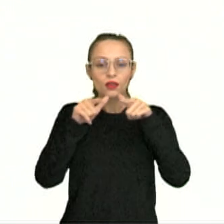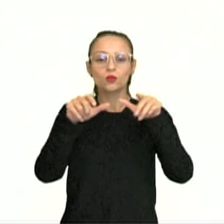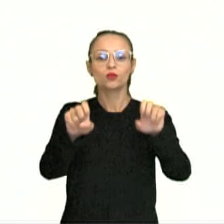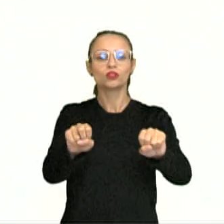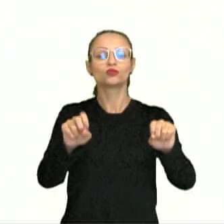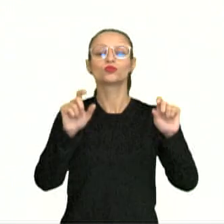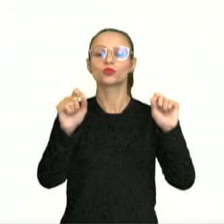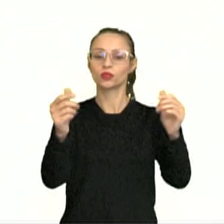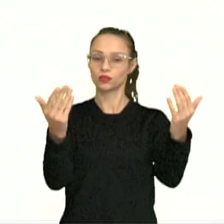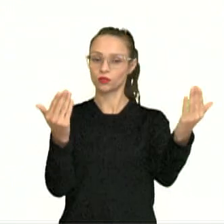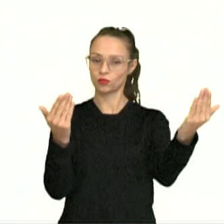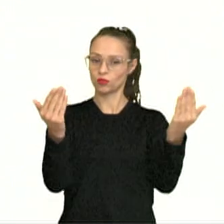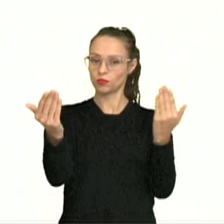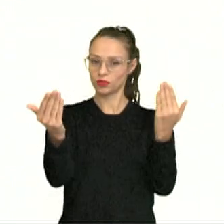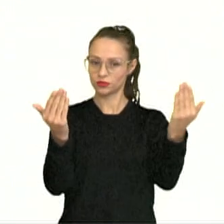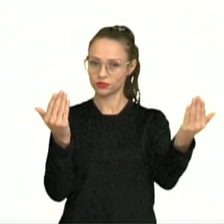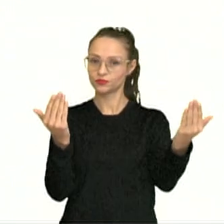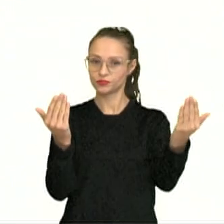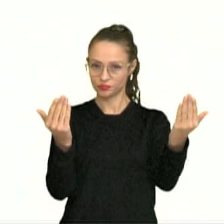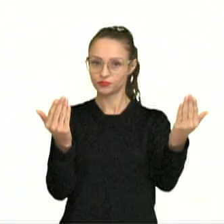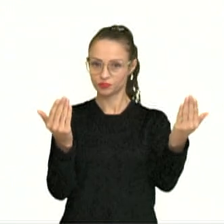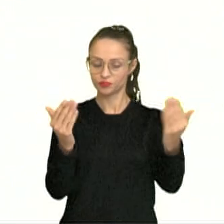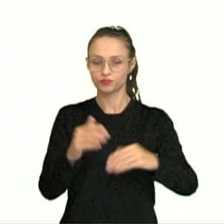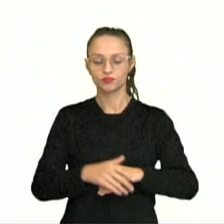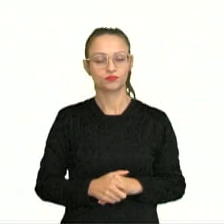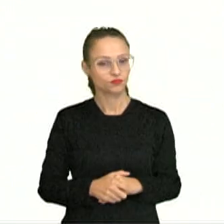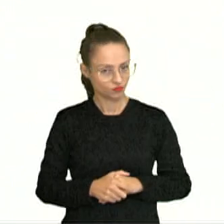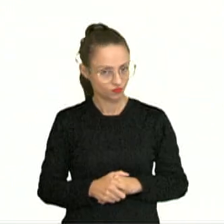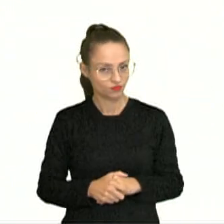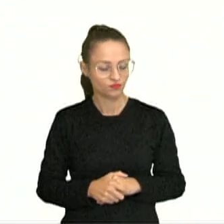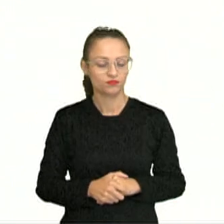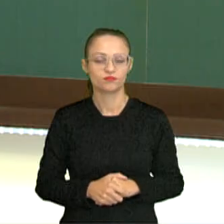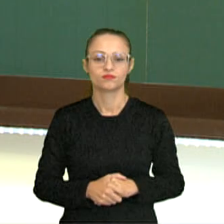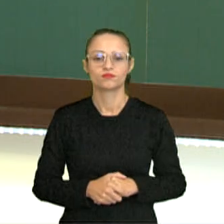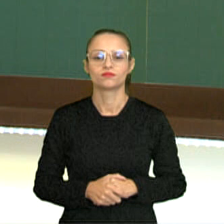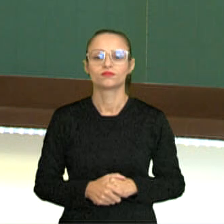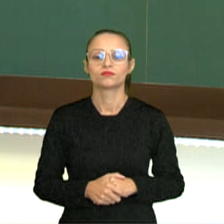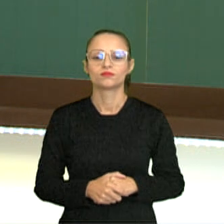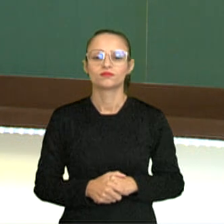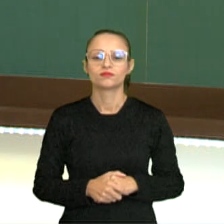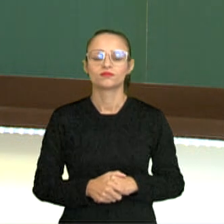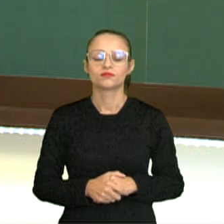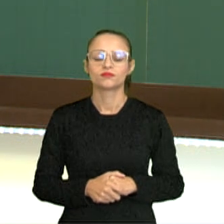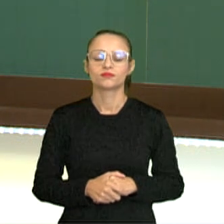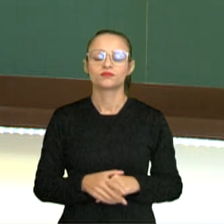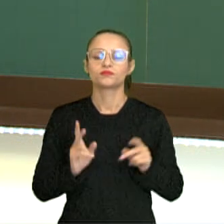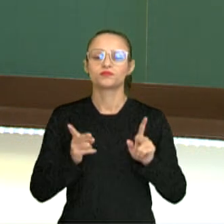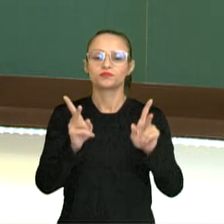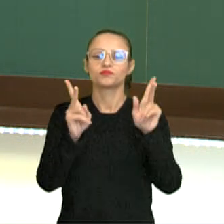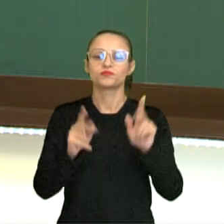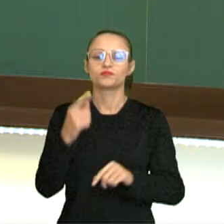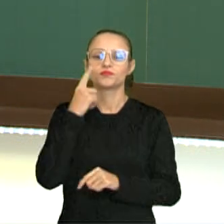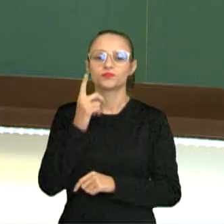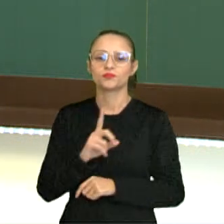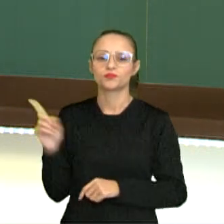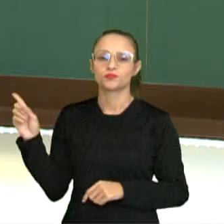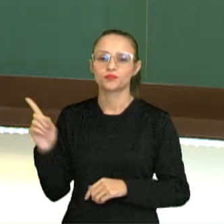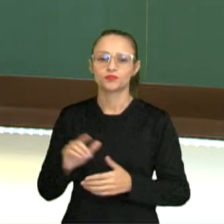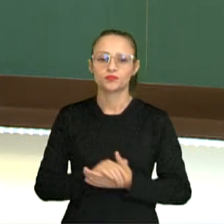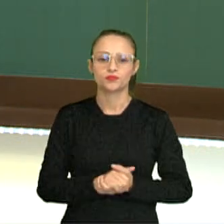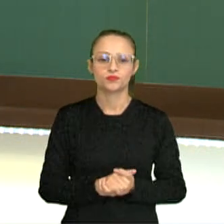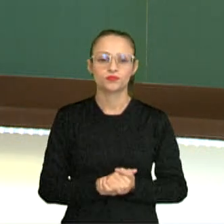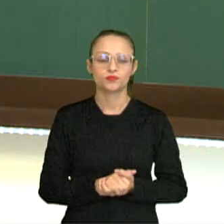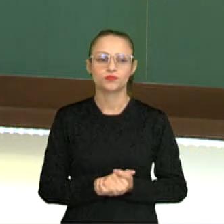de comparação. De acordo? Vamos a seguirse entonces aquí